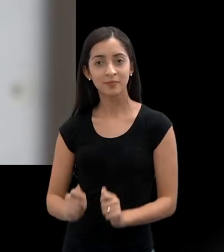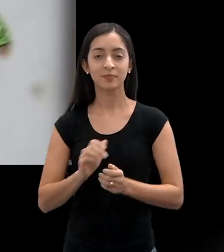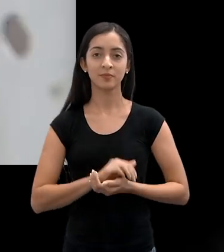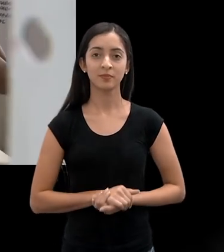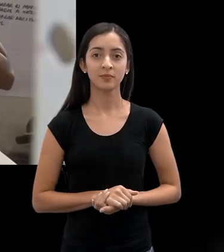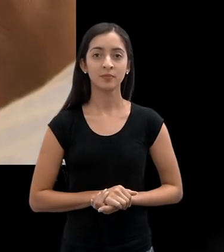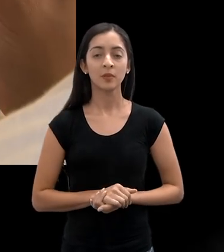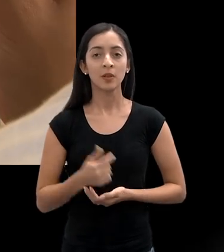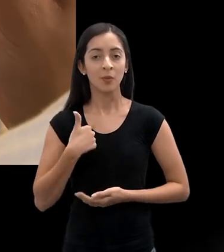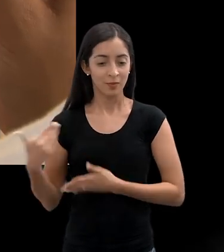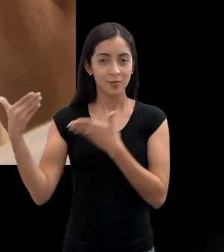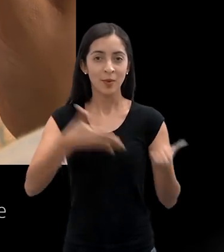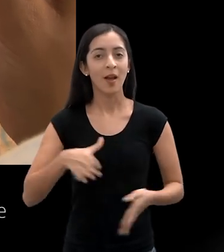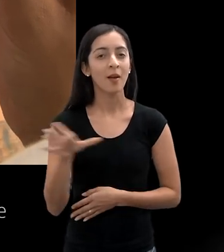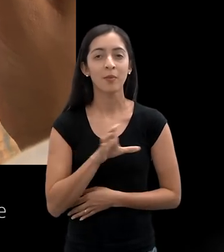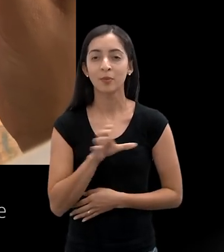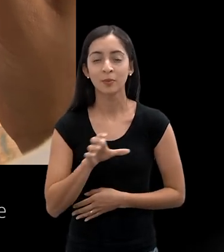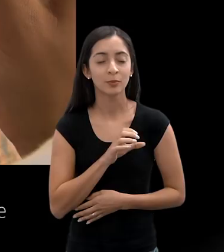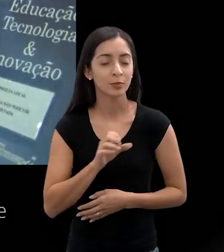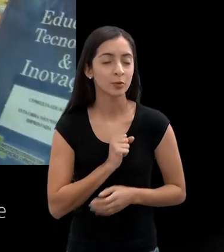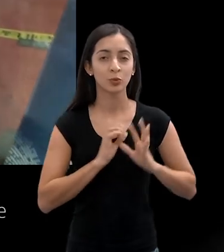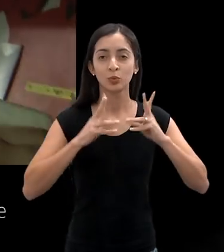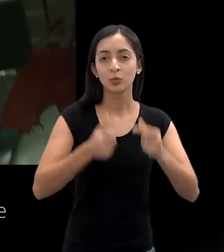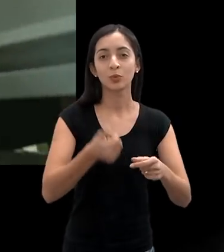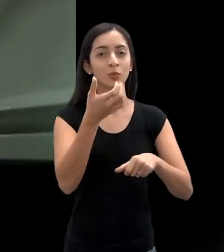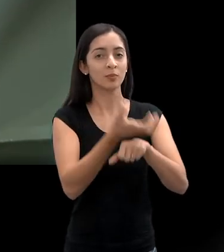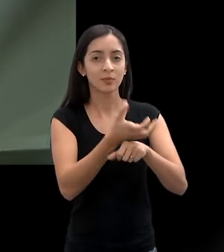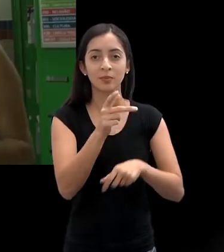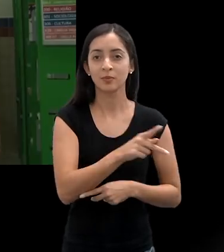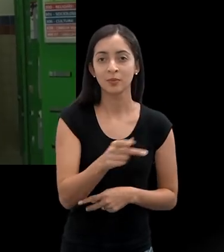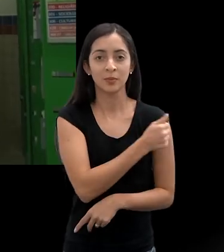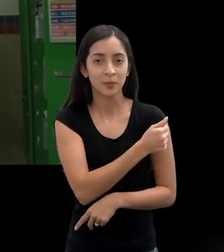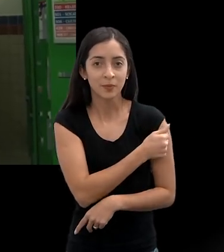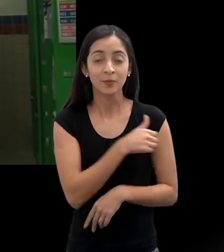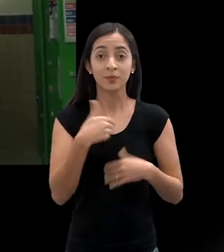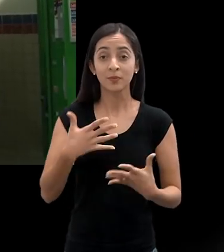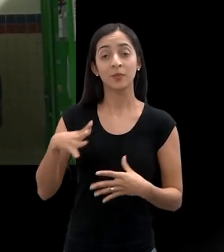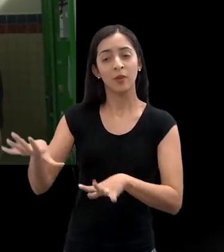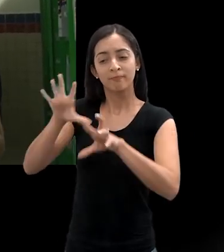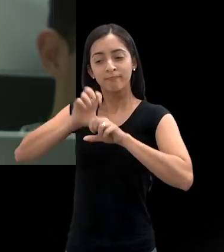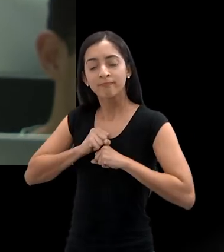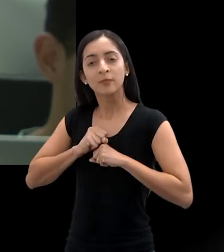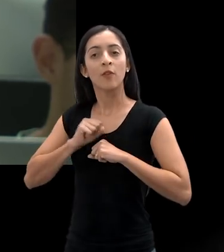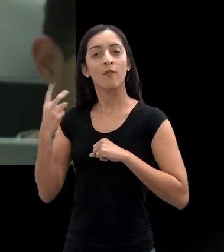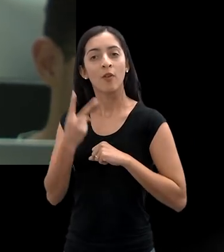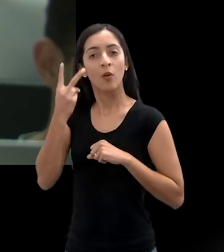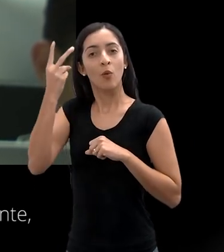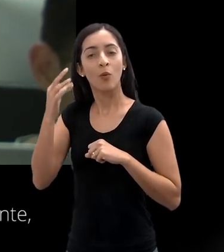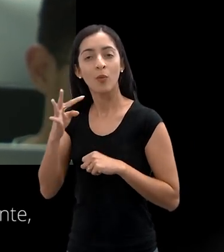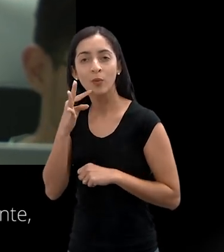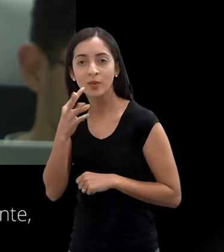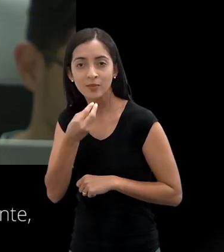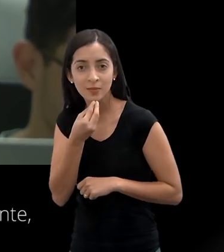não tinha para a arte. Quando eu cheguei aqui, eu me apaixonei totalmente pelas matérias, pelos professores, pelos alunos. Então a gente vai agregando